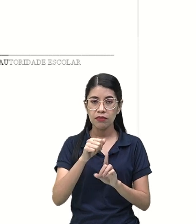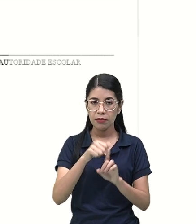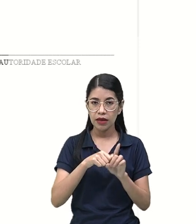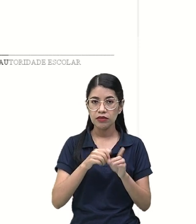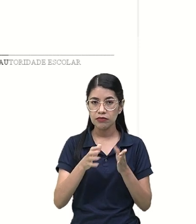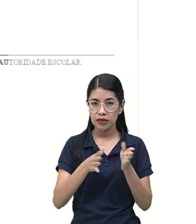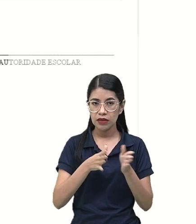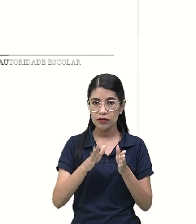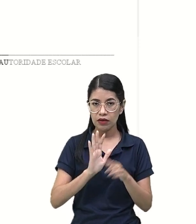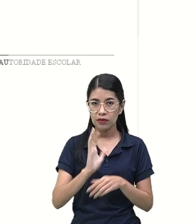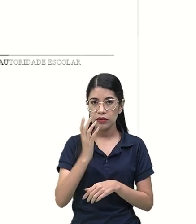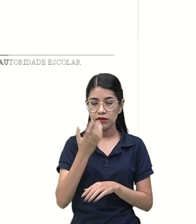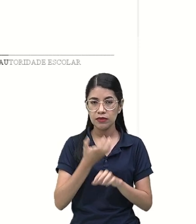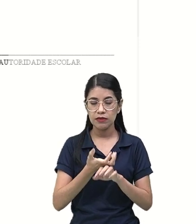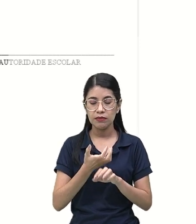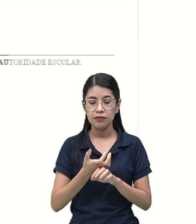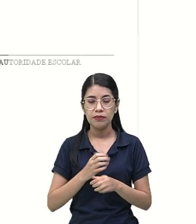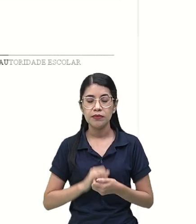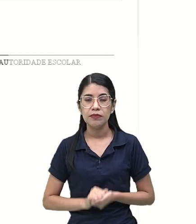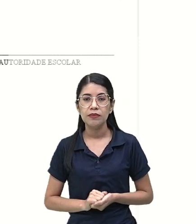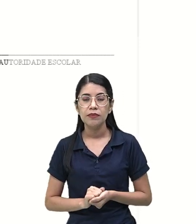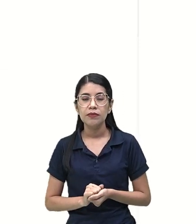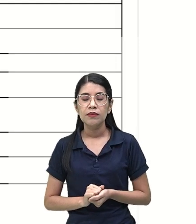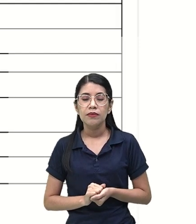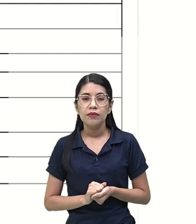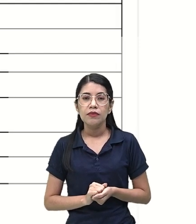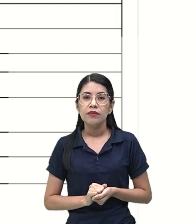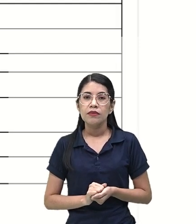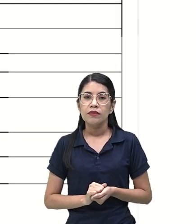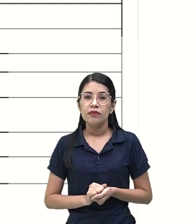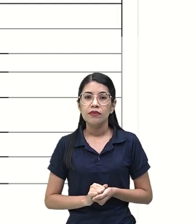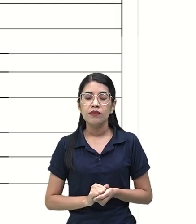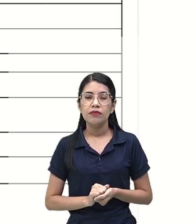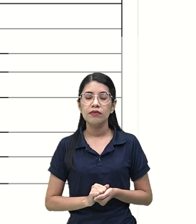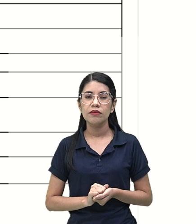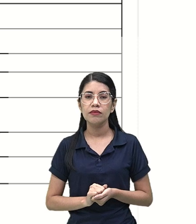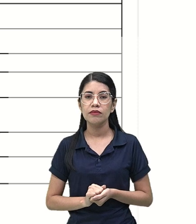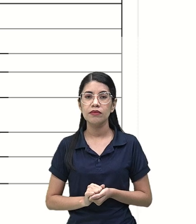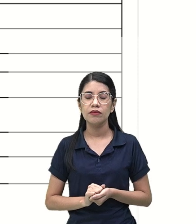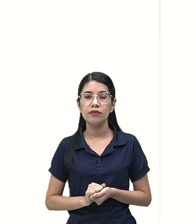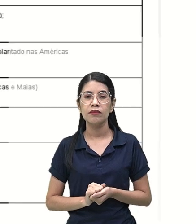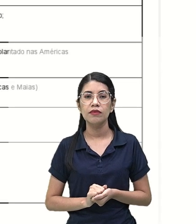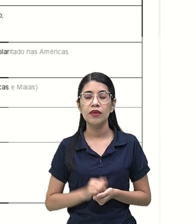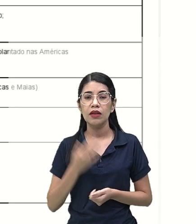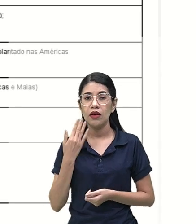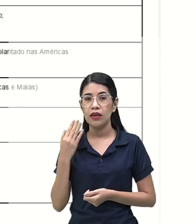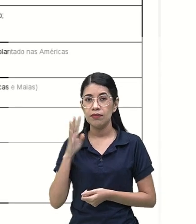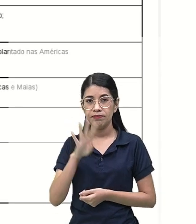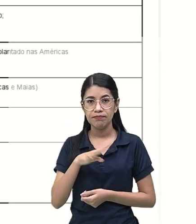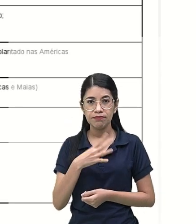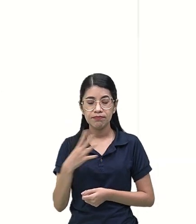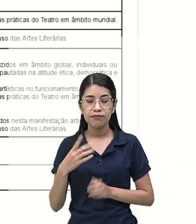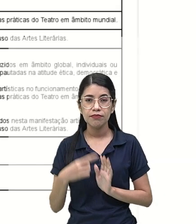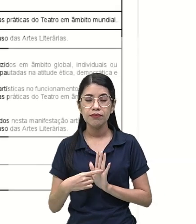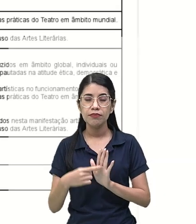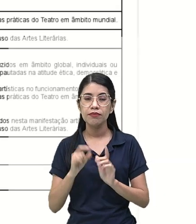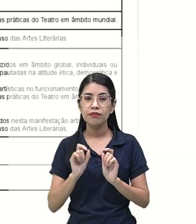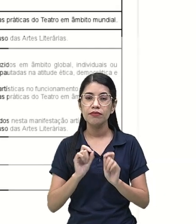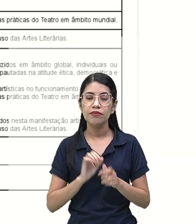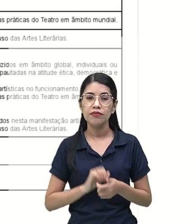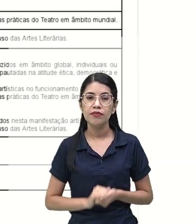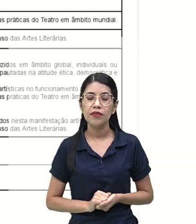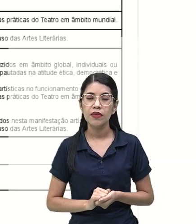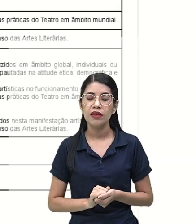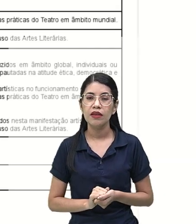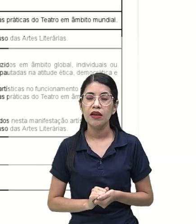bom? Então, vamos voltar aqui, só para... Olha, aqui nessa parte aqui, olha, é o momento em que